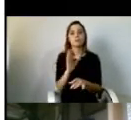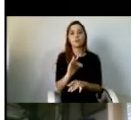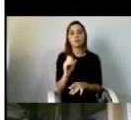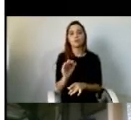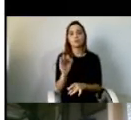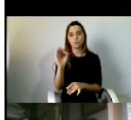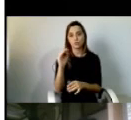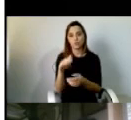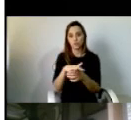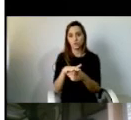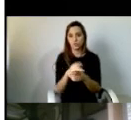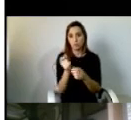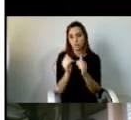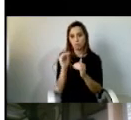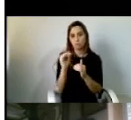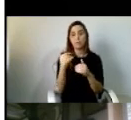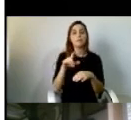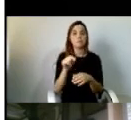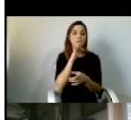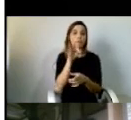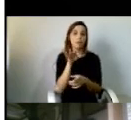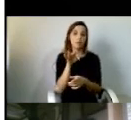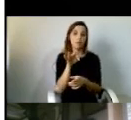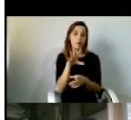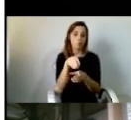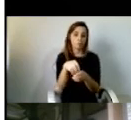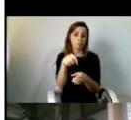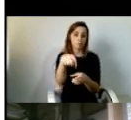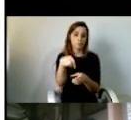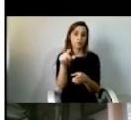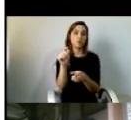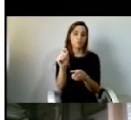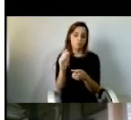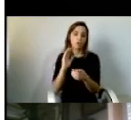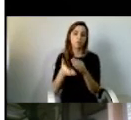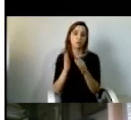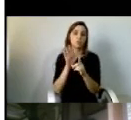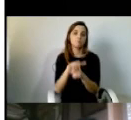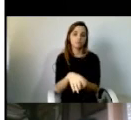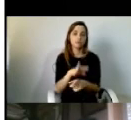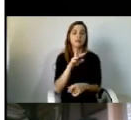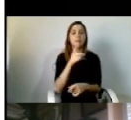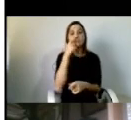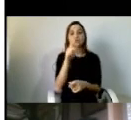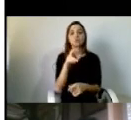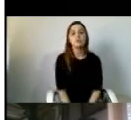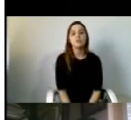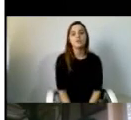mais, mas também ocorre na família, pelo menos isso foi referido em 35% dos